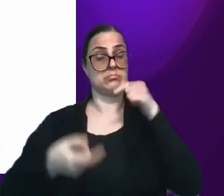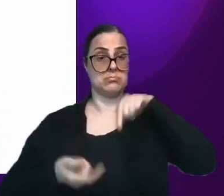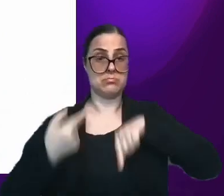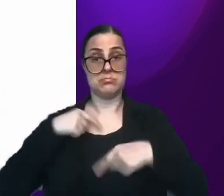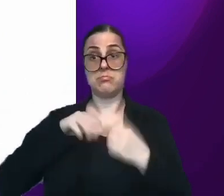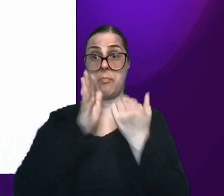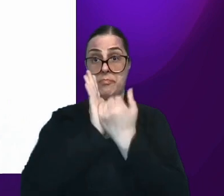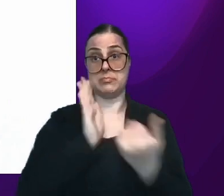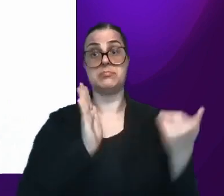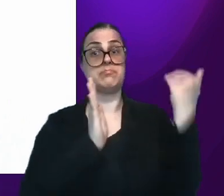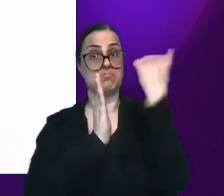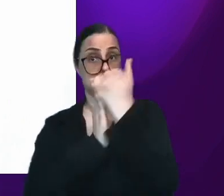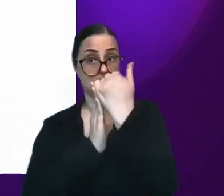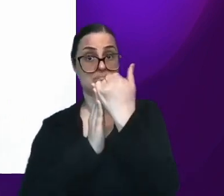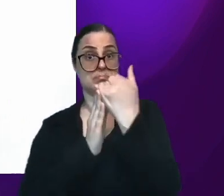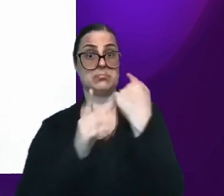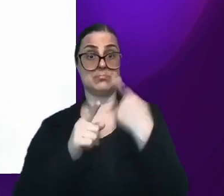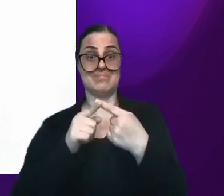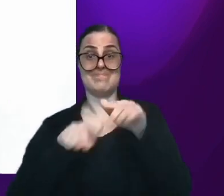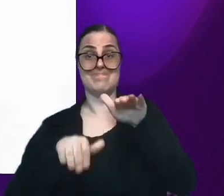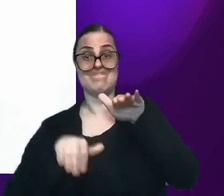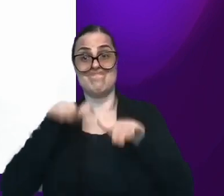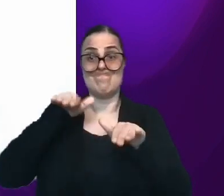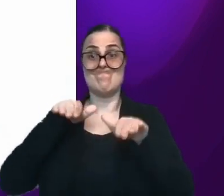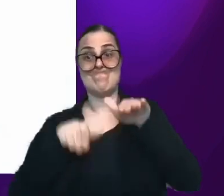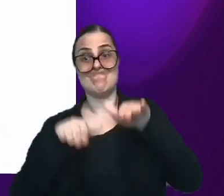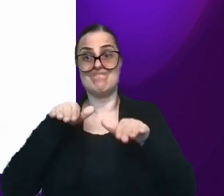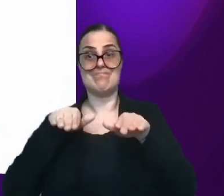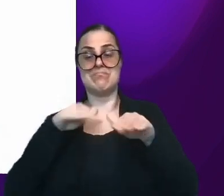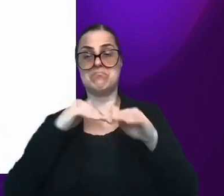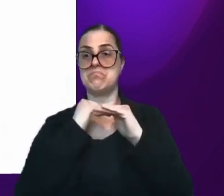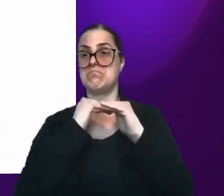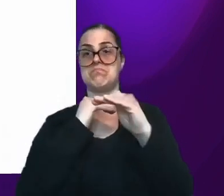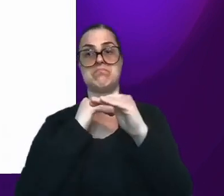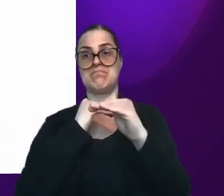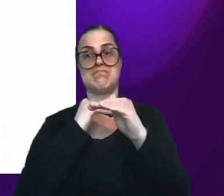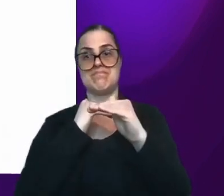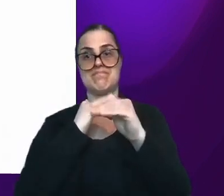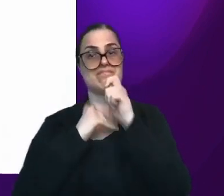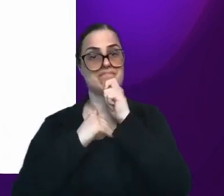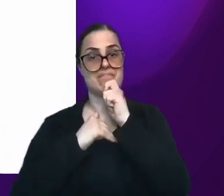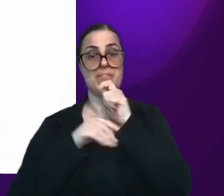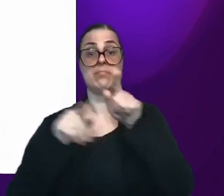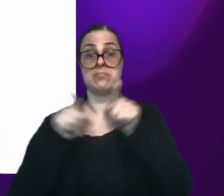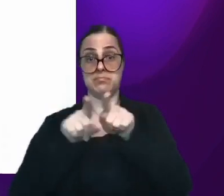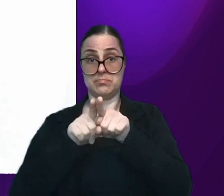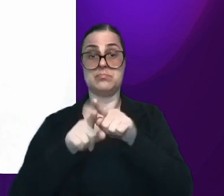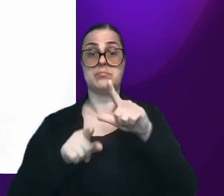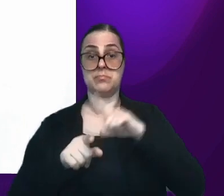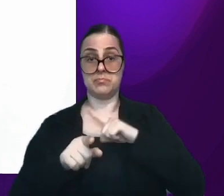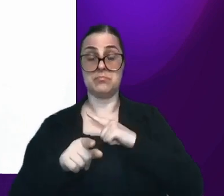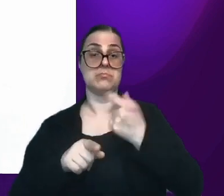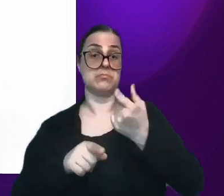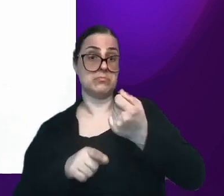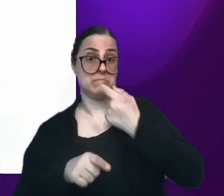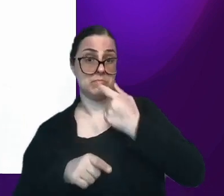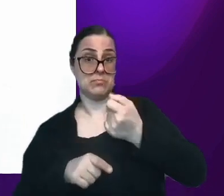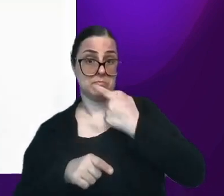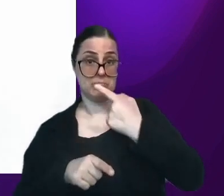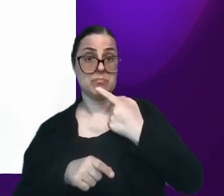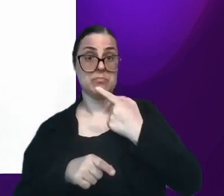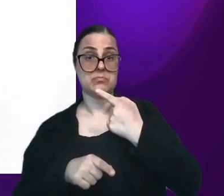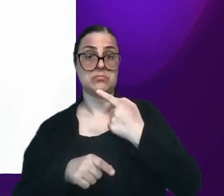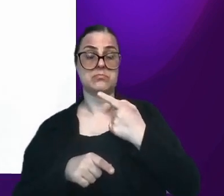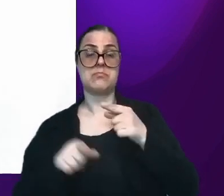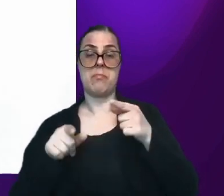potencial instabilidade, aqueles que estão recebendo vasopressores em doses um pouco menores ou na transição da